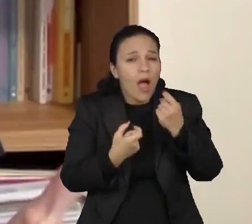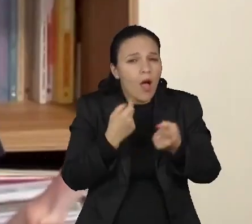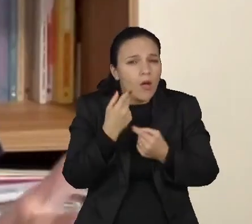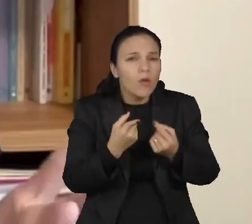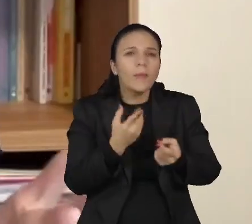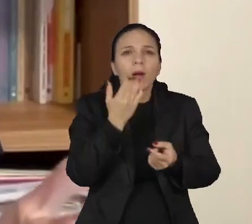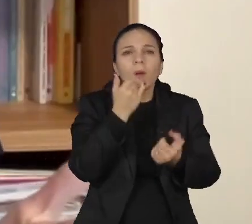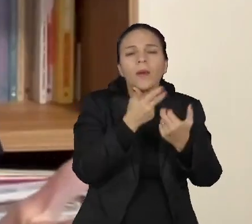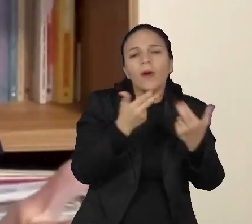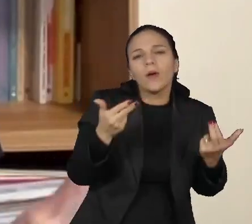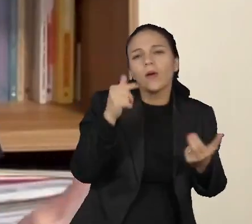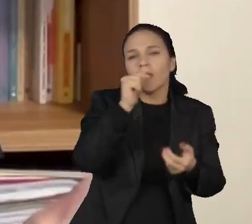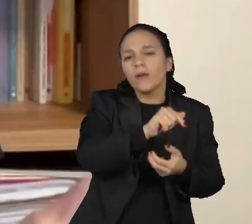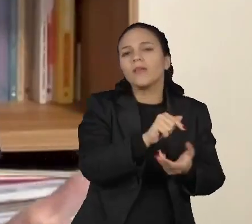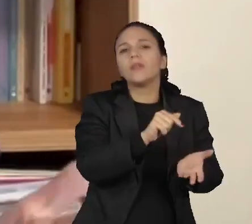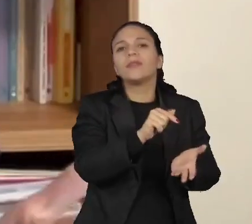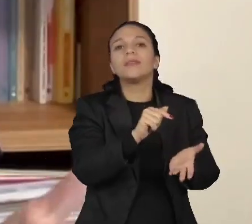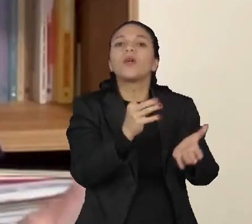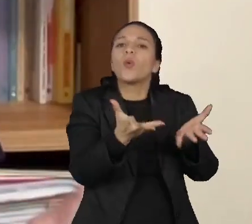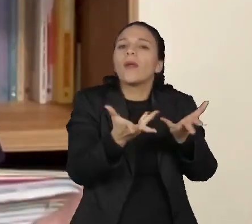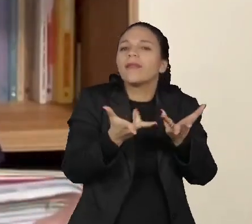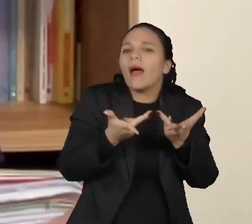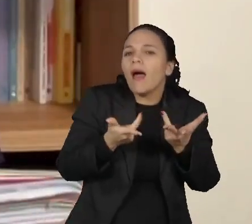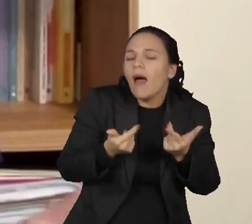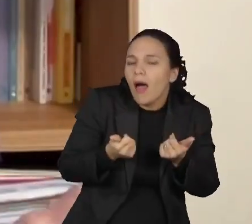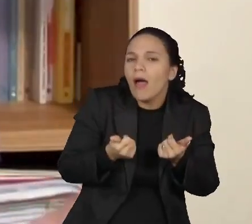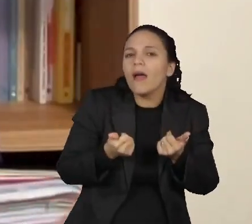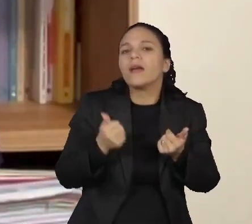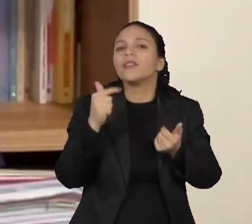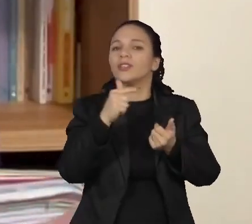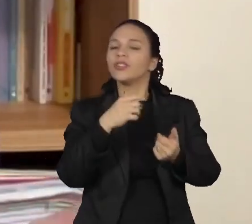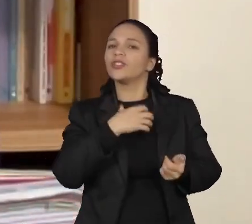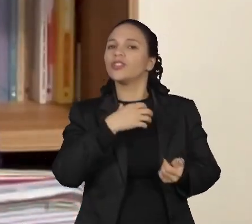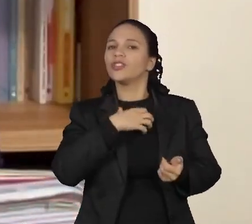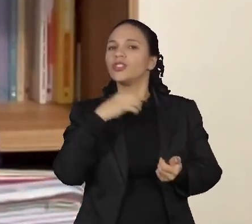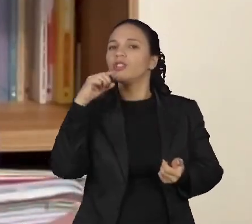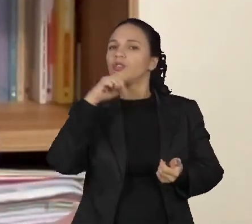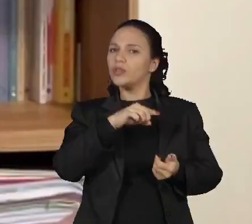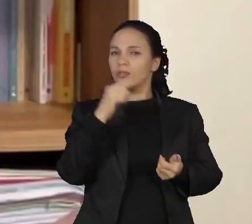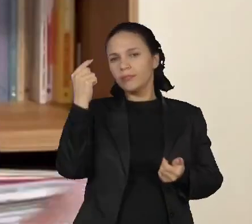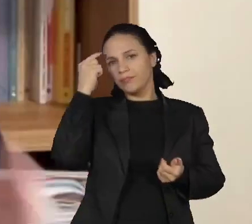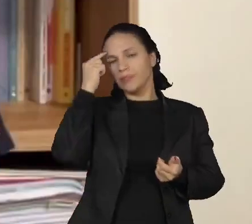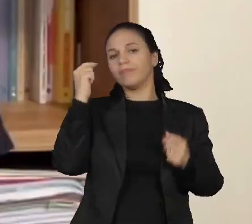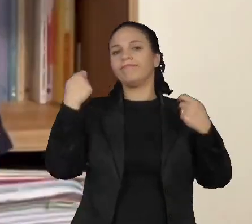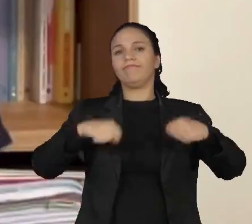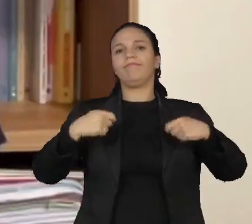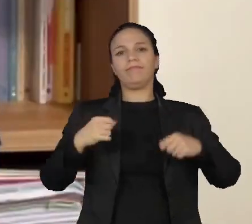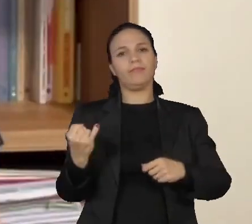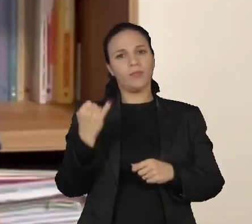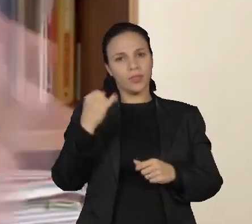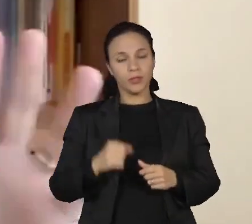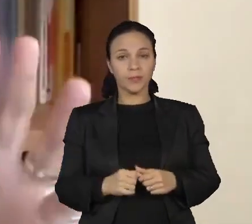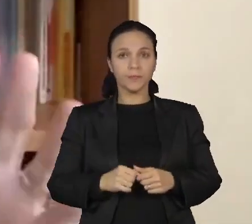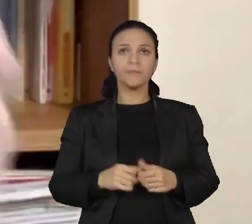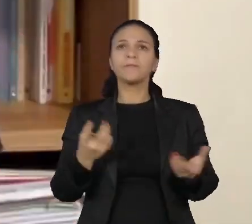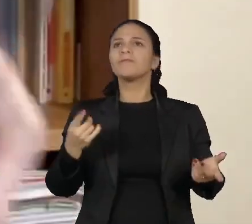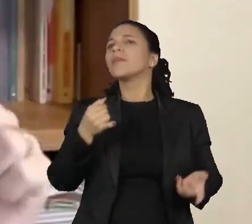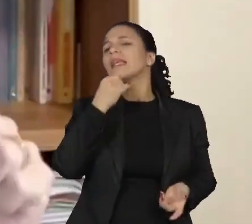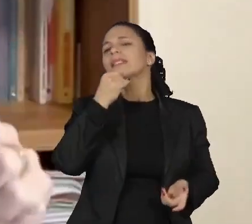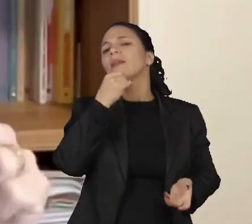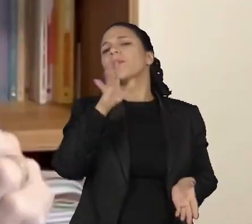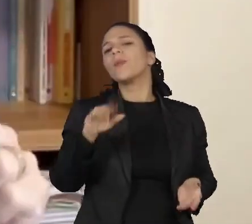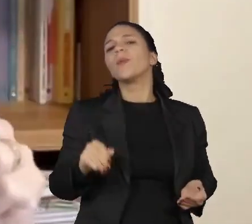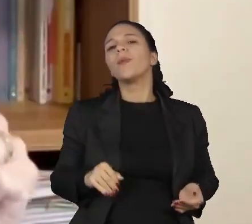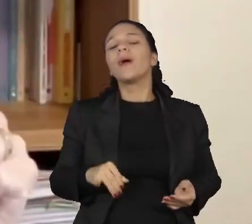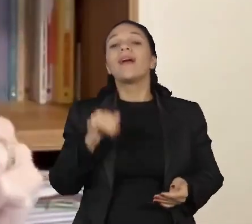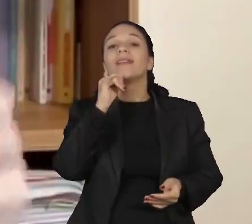acessar alimento na qualidade e na forma como ela entende como adequada. Eu acho que um exemplo muito claro é aquela